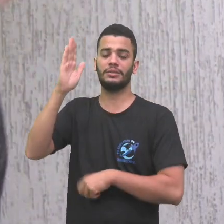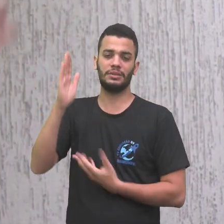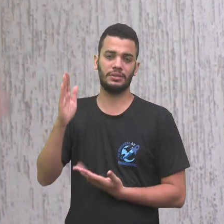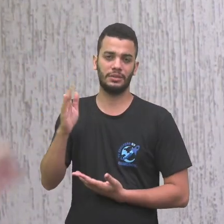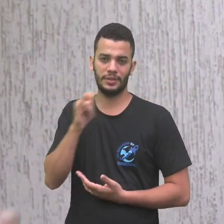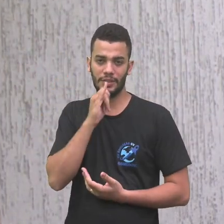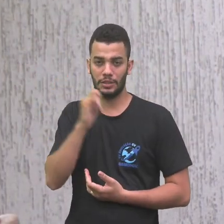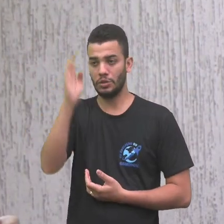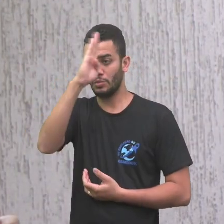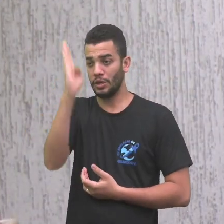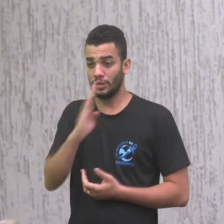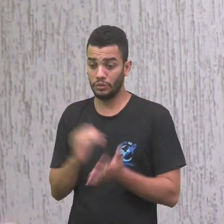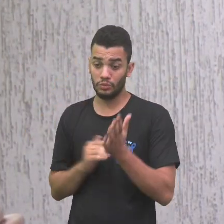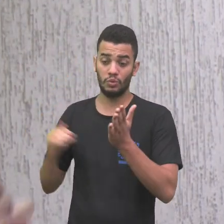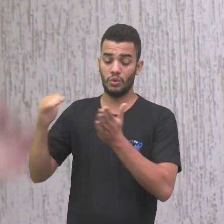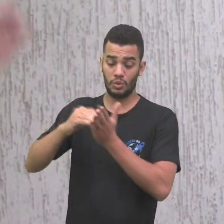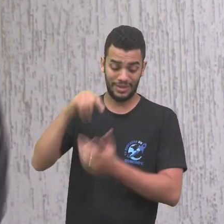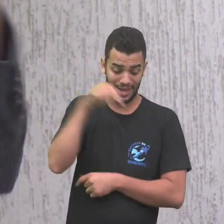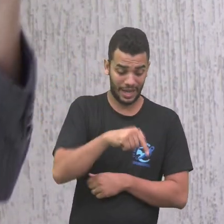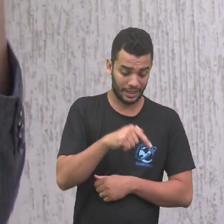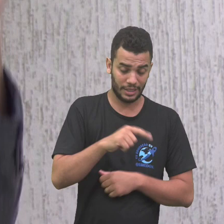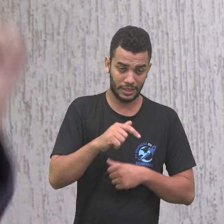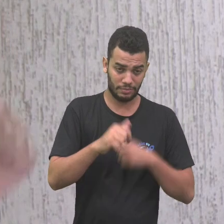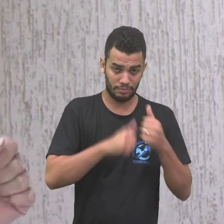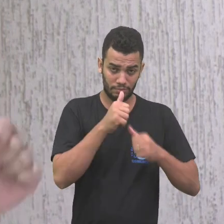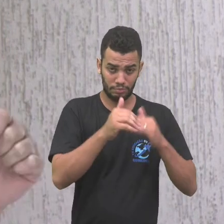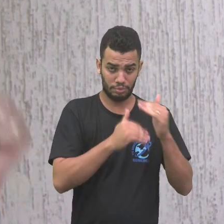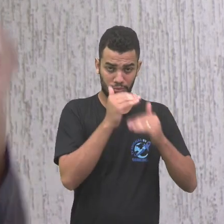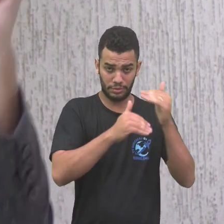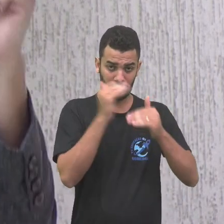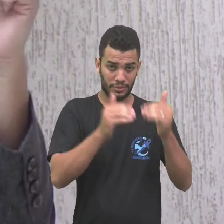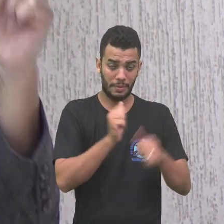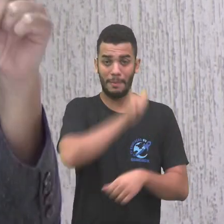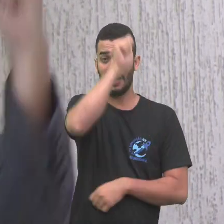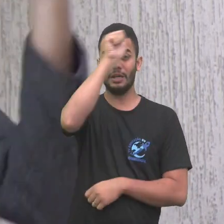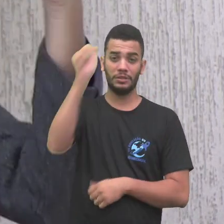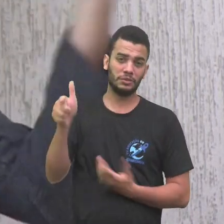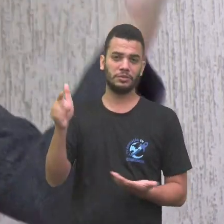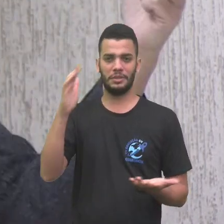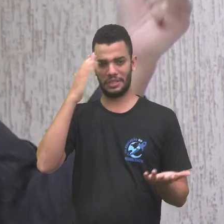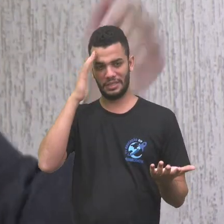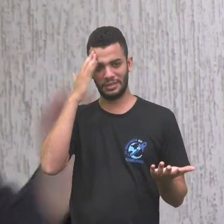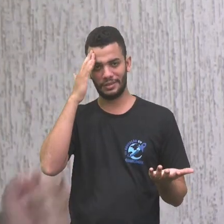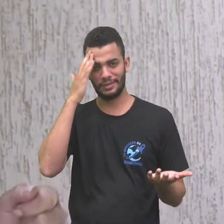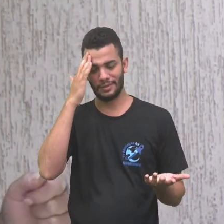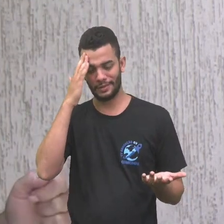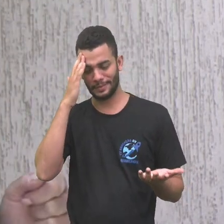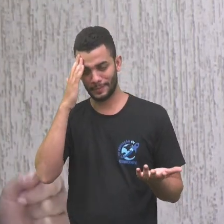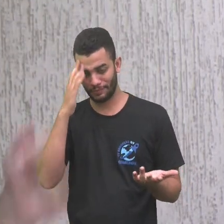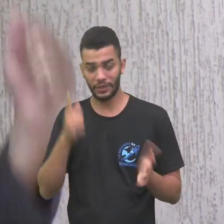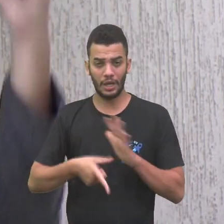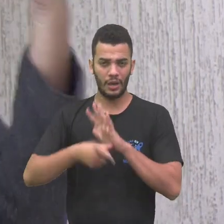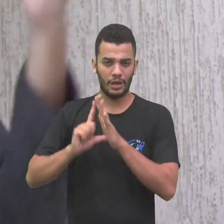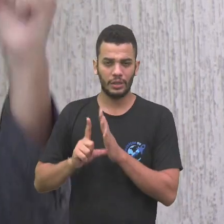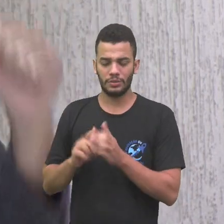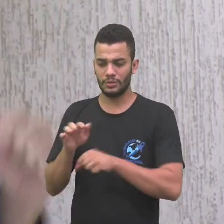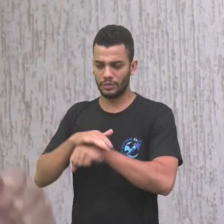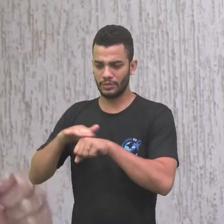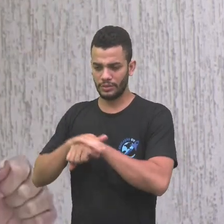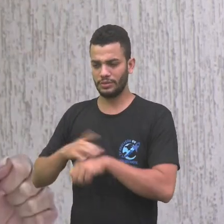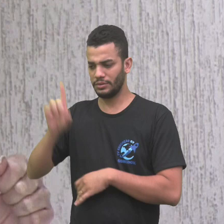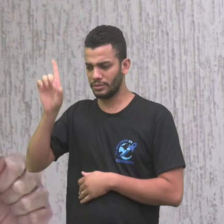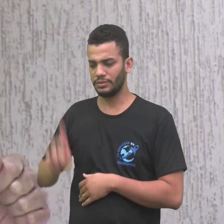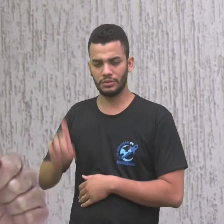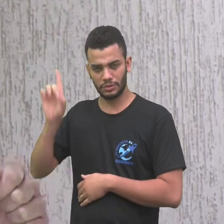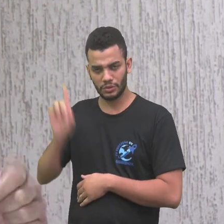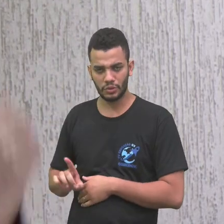ingressou no primeiro ano numa escola estadual. E a diretora entrou em contato, a diretora da escola estadual entrou em contato com a diretora da escola pública, perguntando o que vocês fizeram